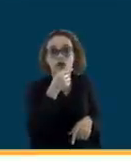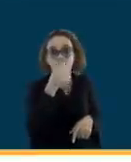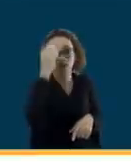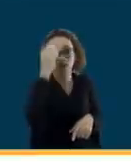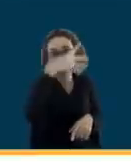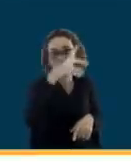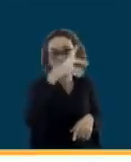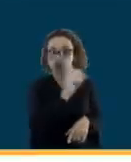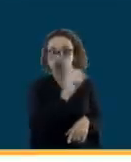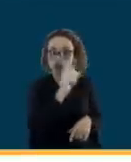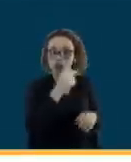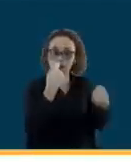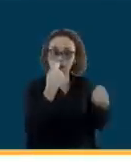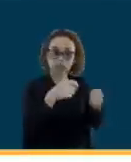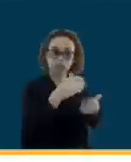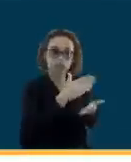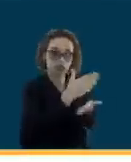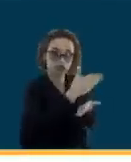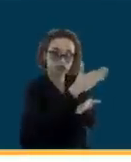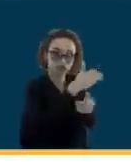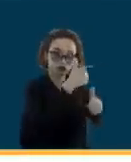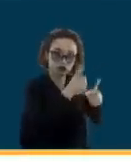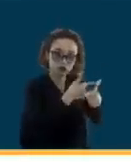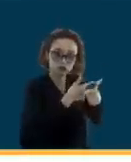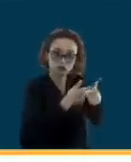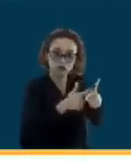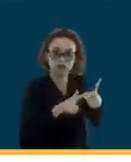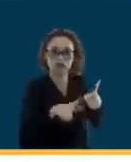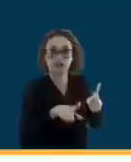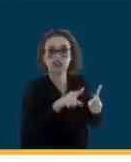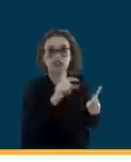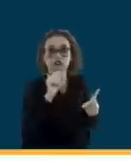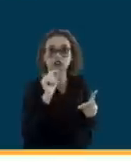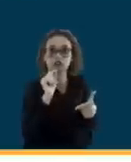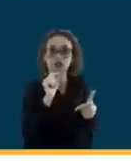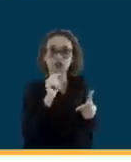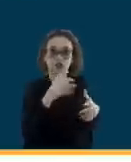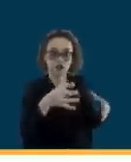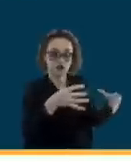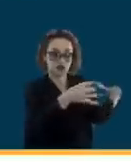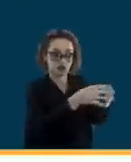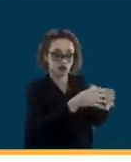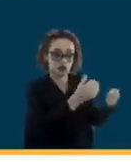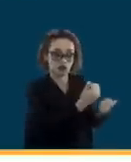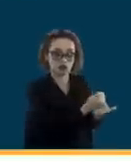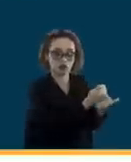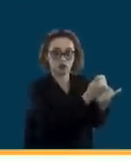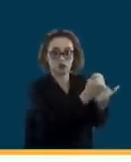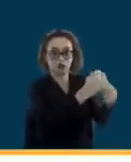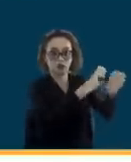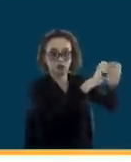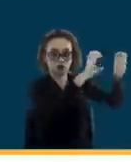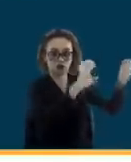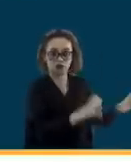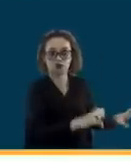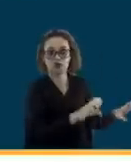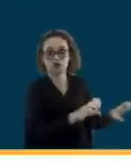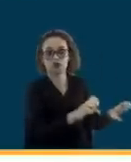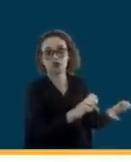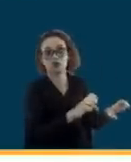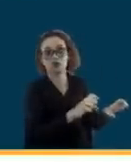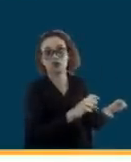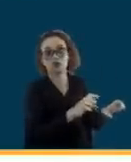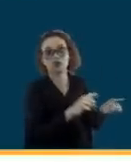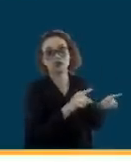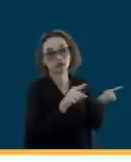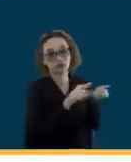repartido entre a equipe de apoio, de estrutura ali do espaço, mas por que não também para